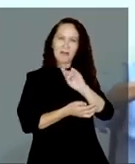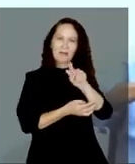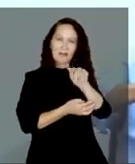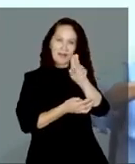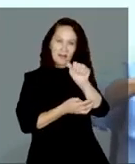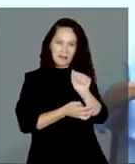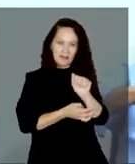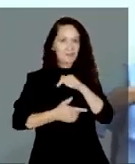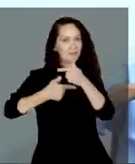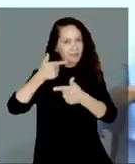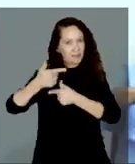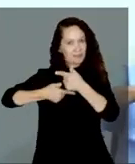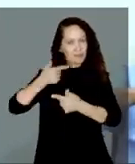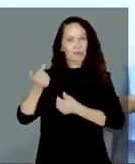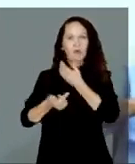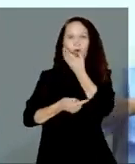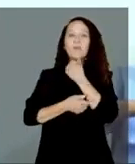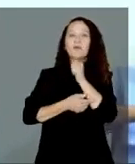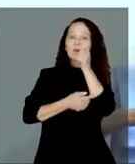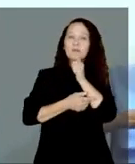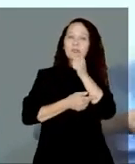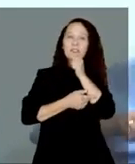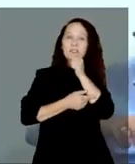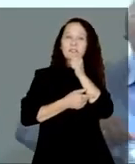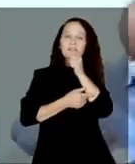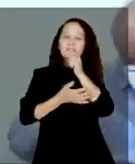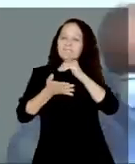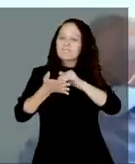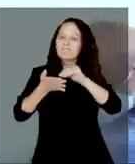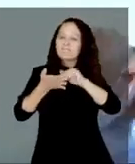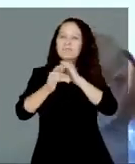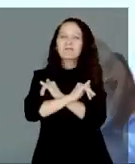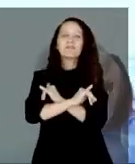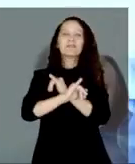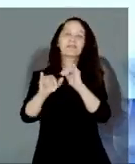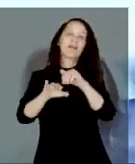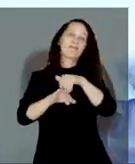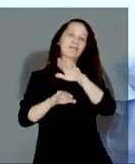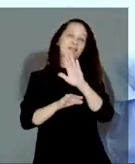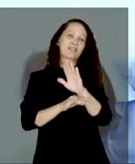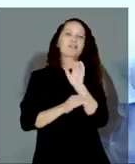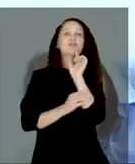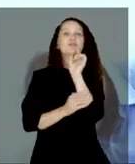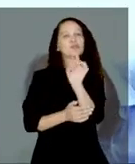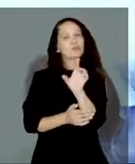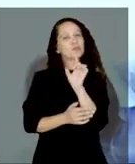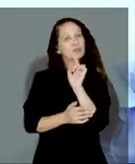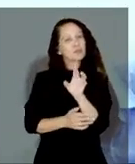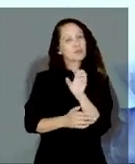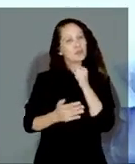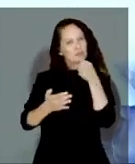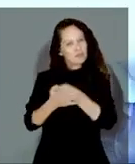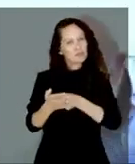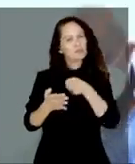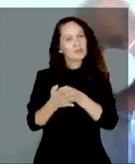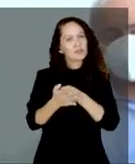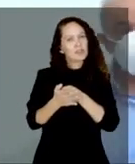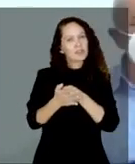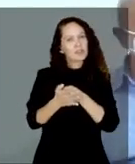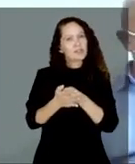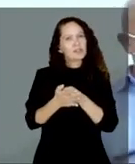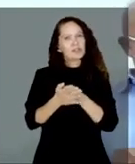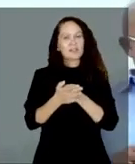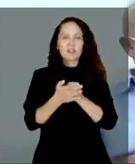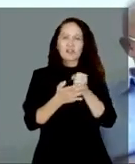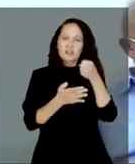a oportunidade para que muitas pessoas, que o Brasil veja o que é, o que foi e a luta que